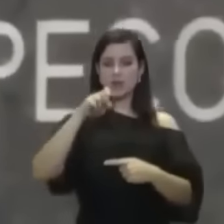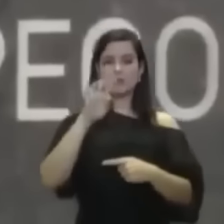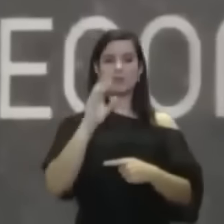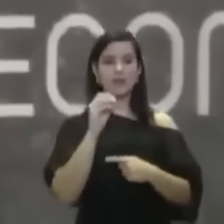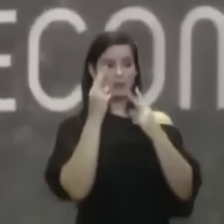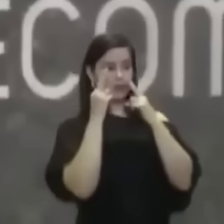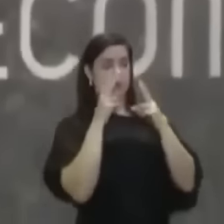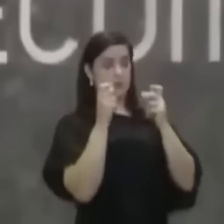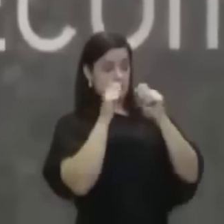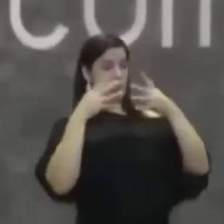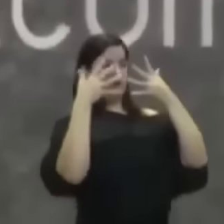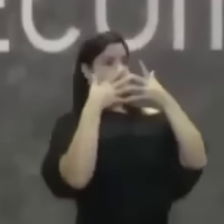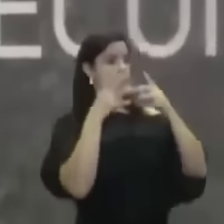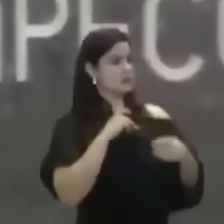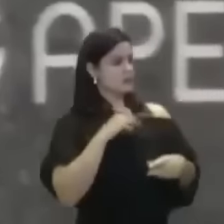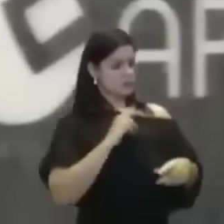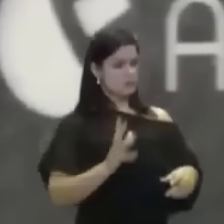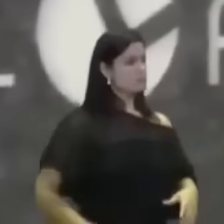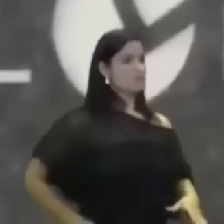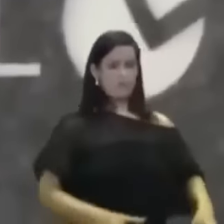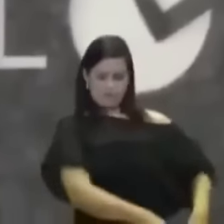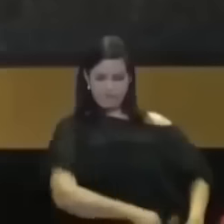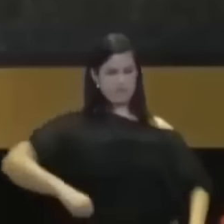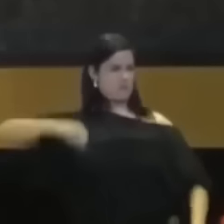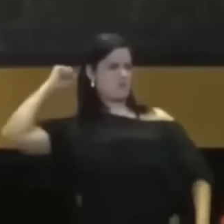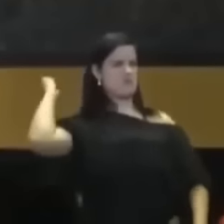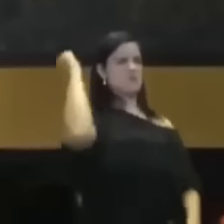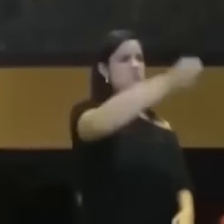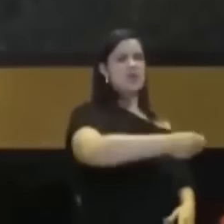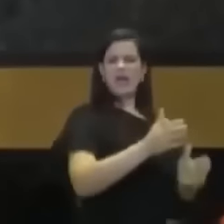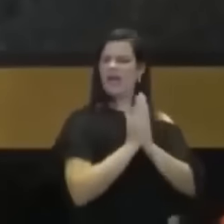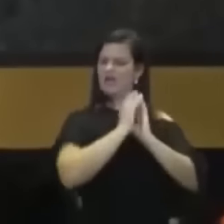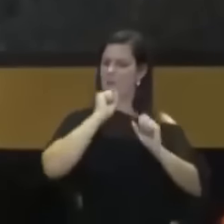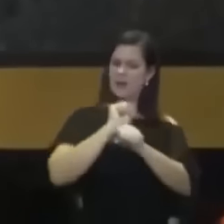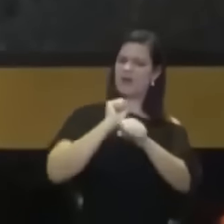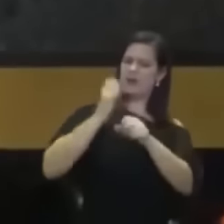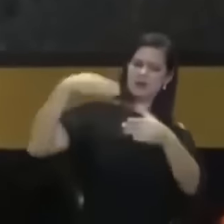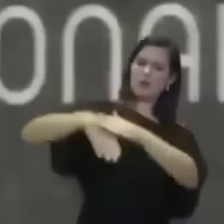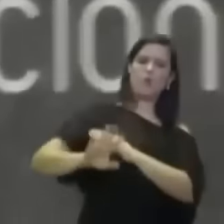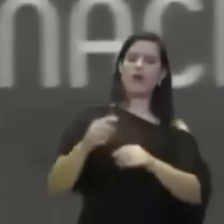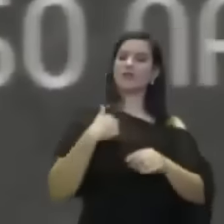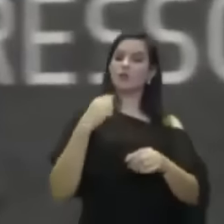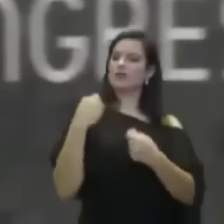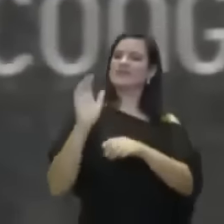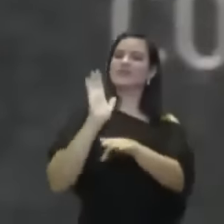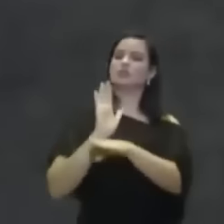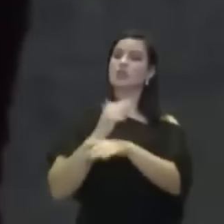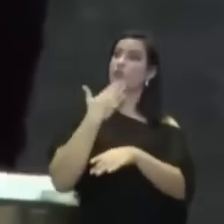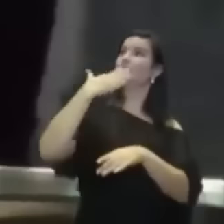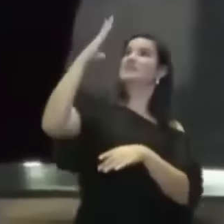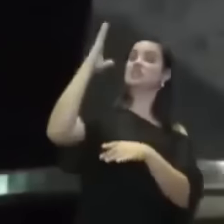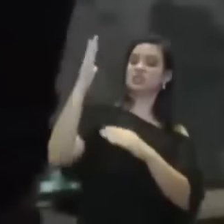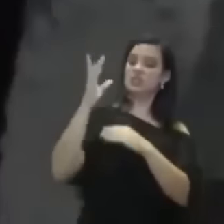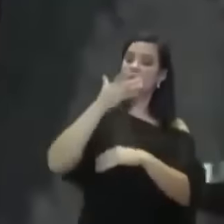a multidão está chegando, ele saca da sua espada, corta a orelha do mal, que Jesus: guarda essa espada, Pedro, se eu precisasse de ajuda, eu rogaria ao Pai, ele me